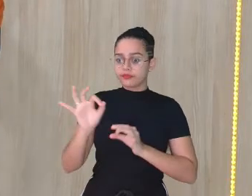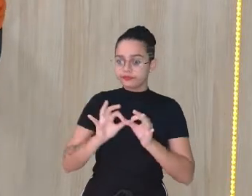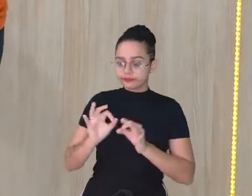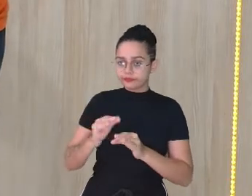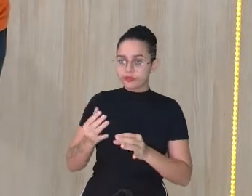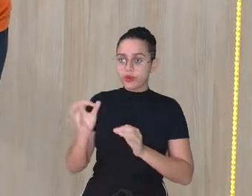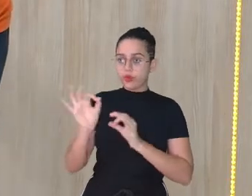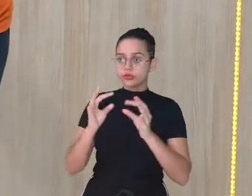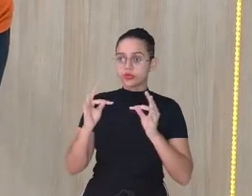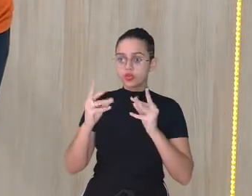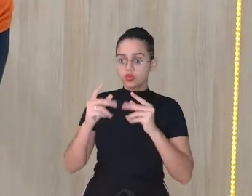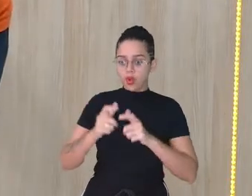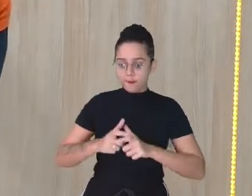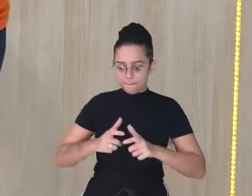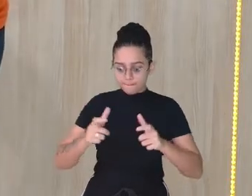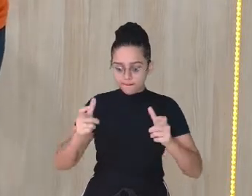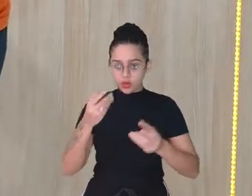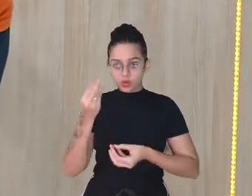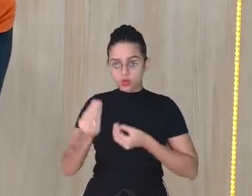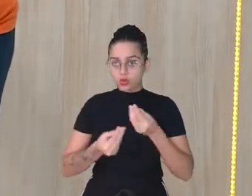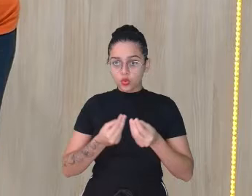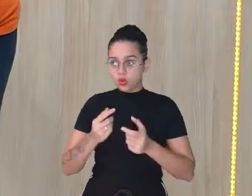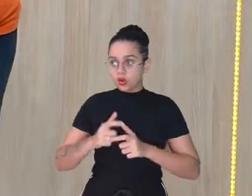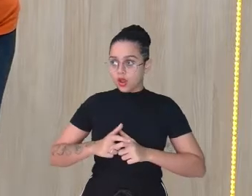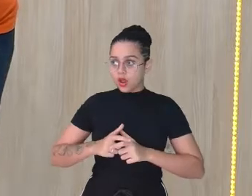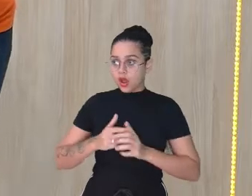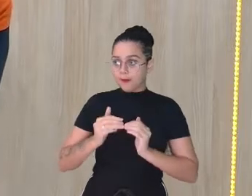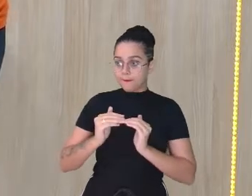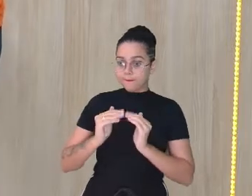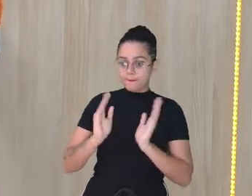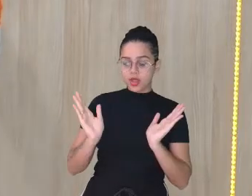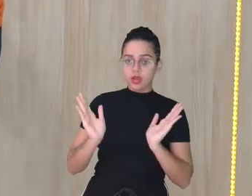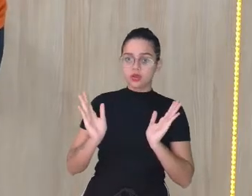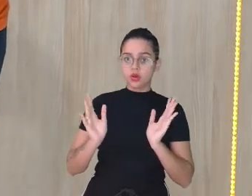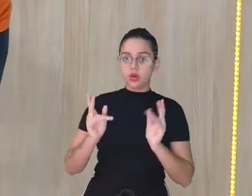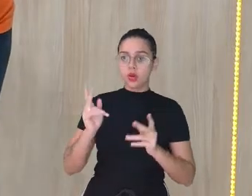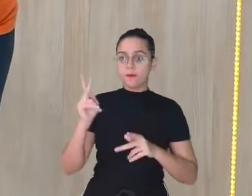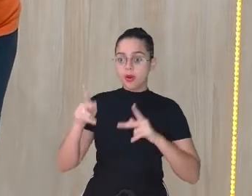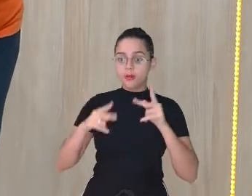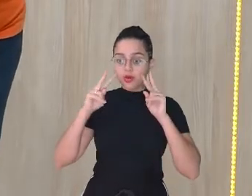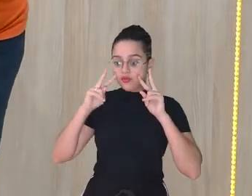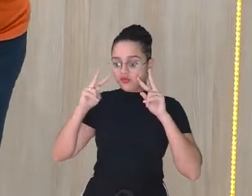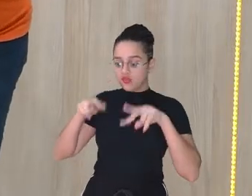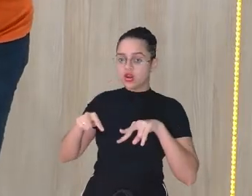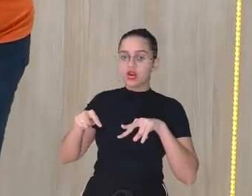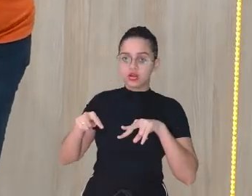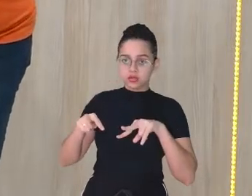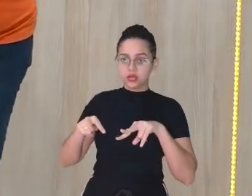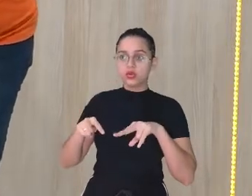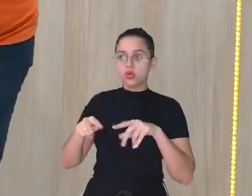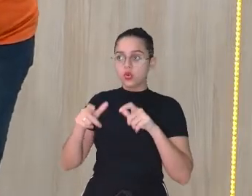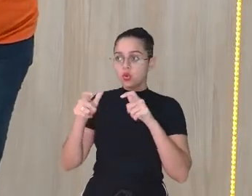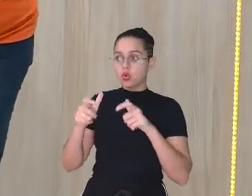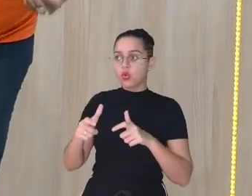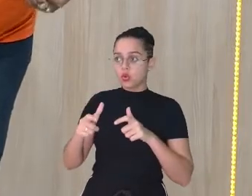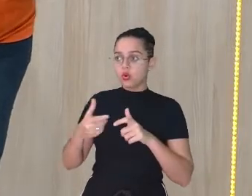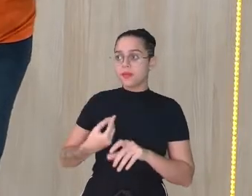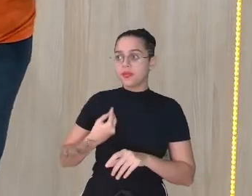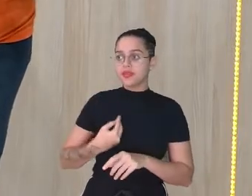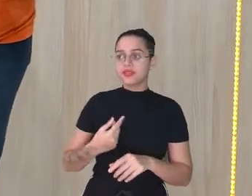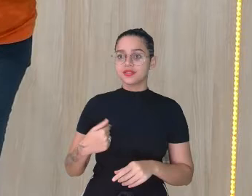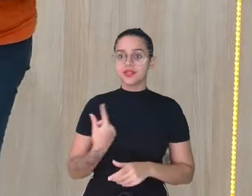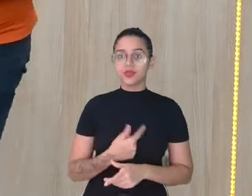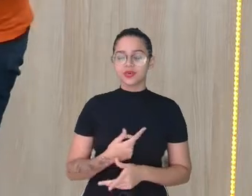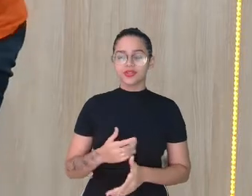organizar tudo, deixar aberto. Como é que vai deixar aberto? Para que o público possa ver aquilo que pertence a